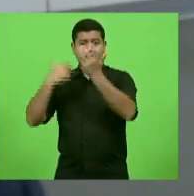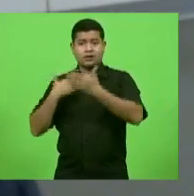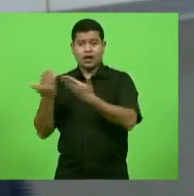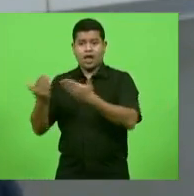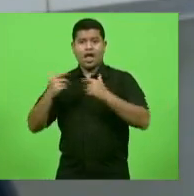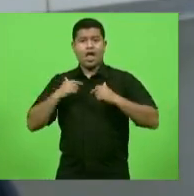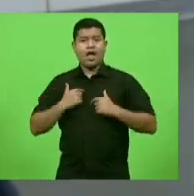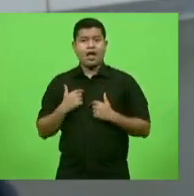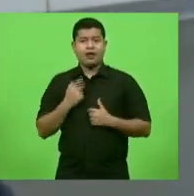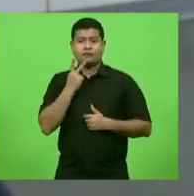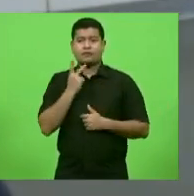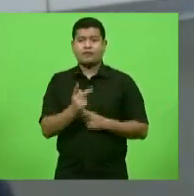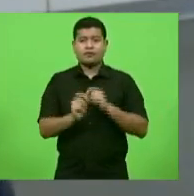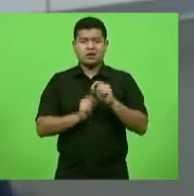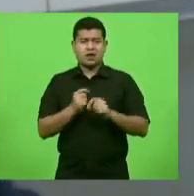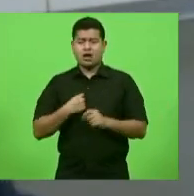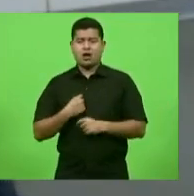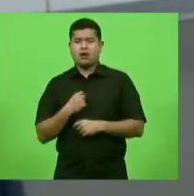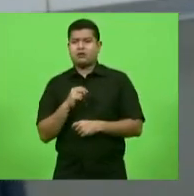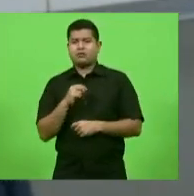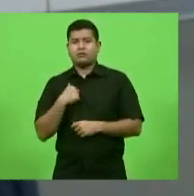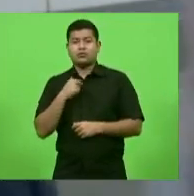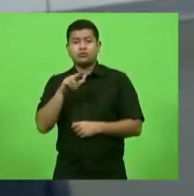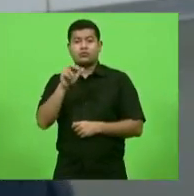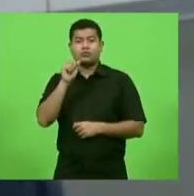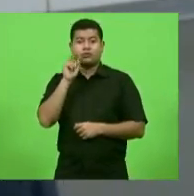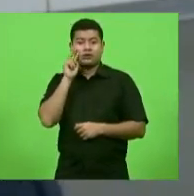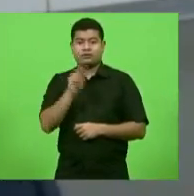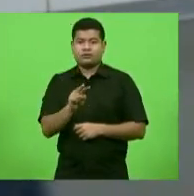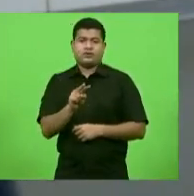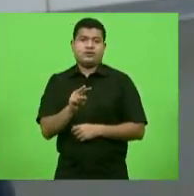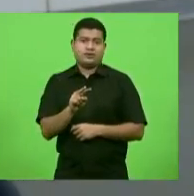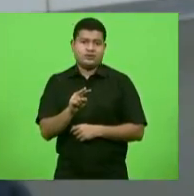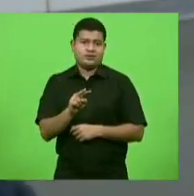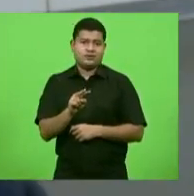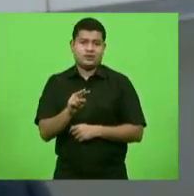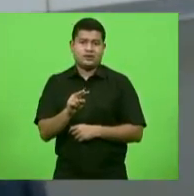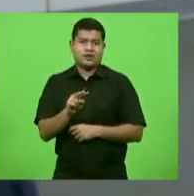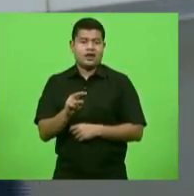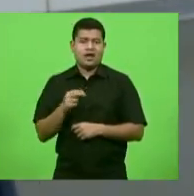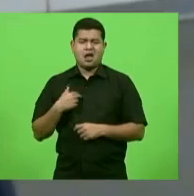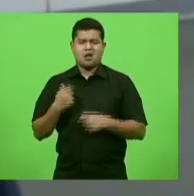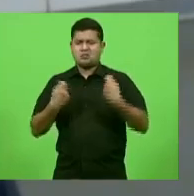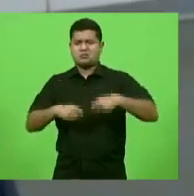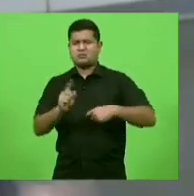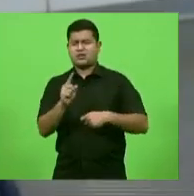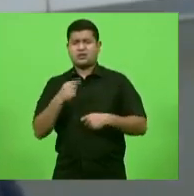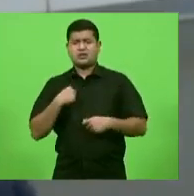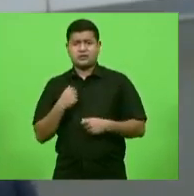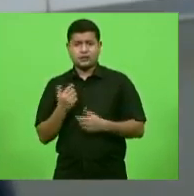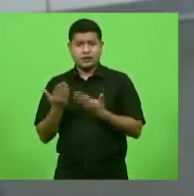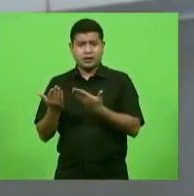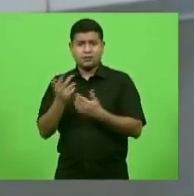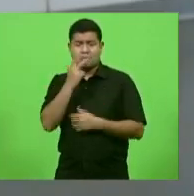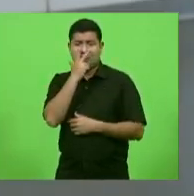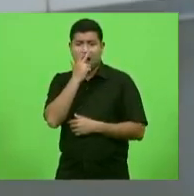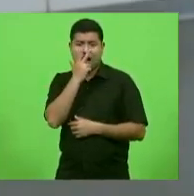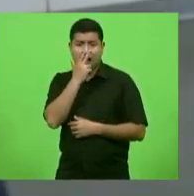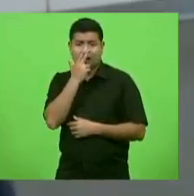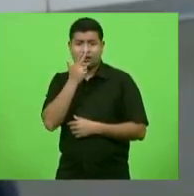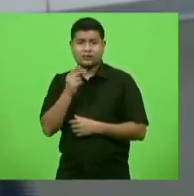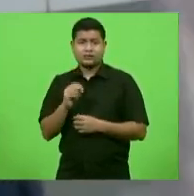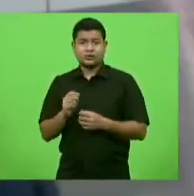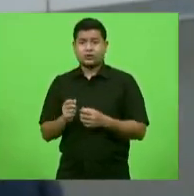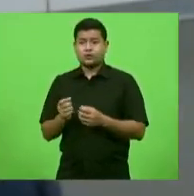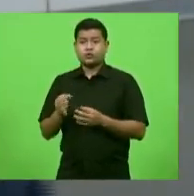negligenciar essas aquisições, como se nunca tivessem sido necessárias, fazendo até parecer que a finalidade das